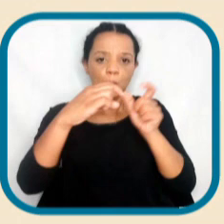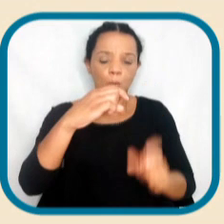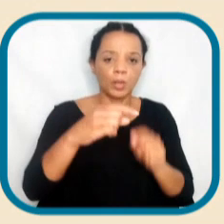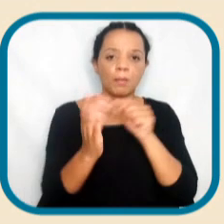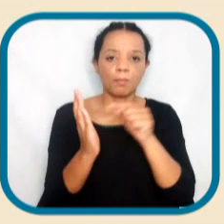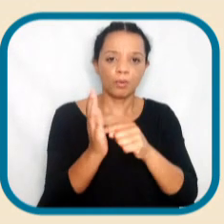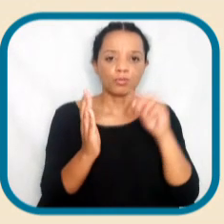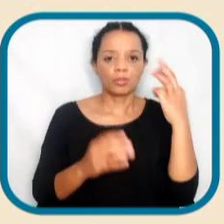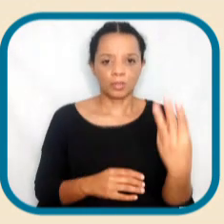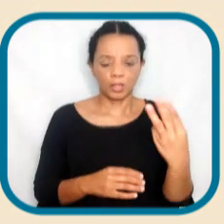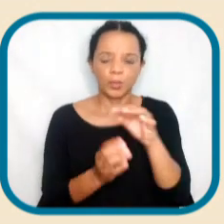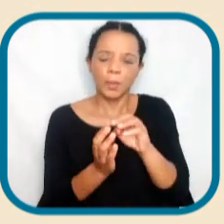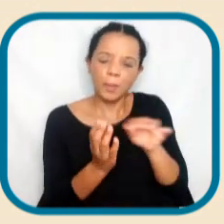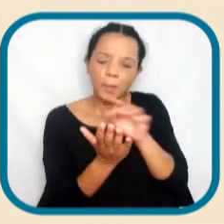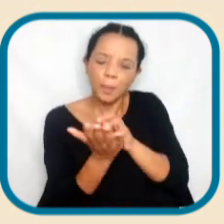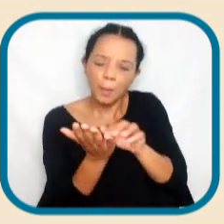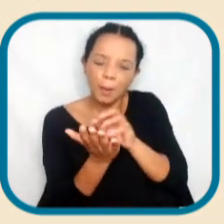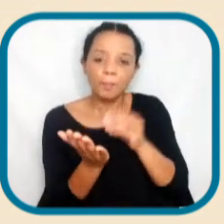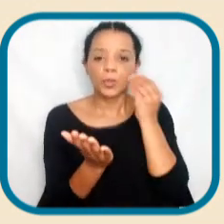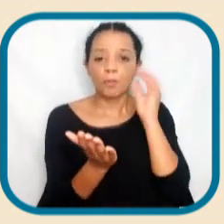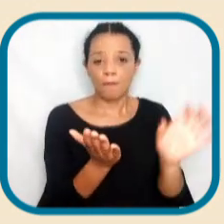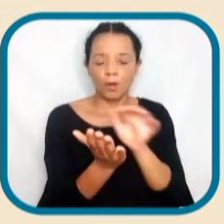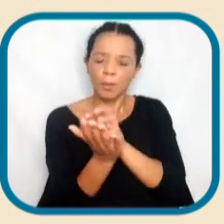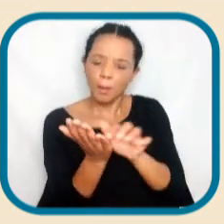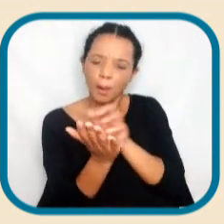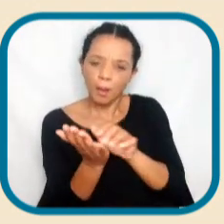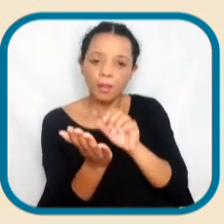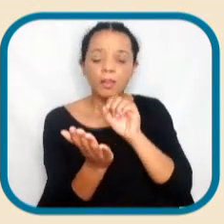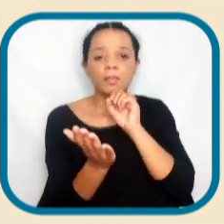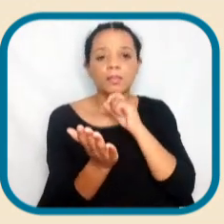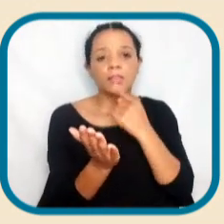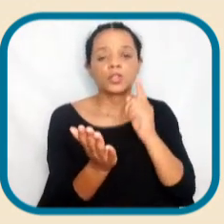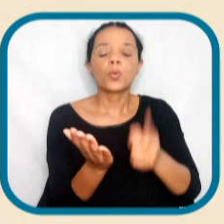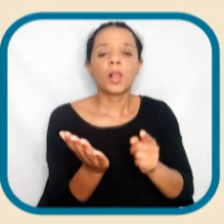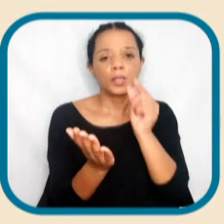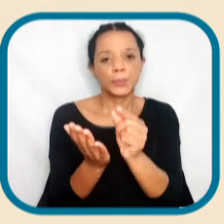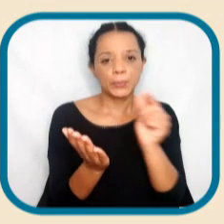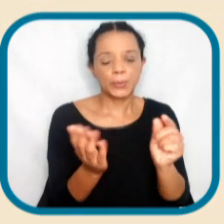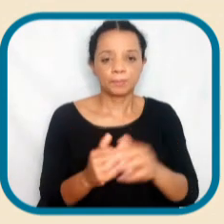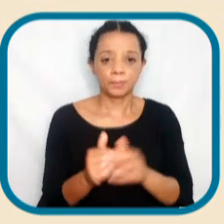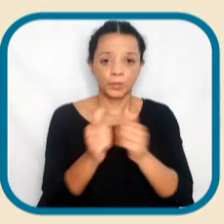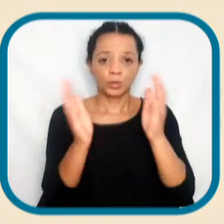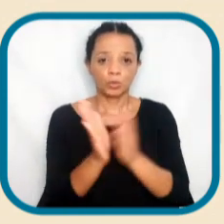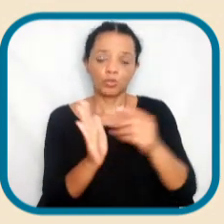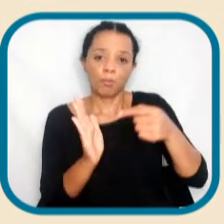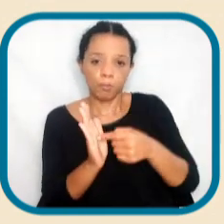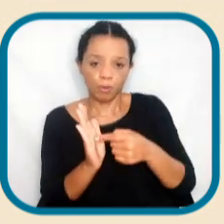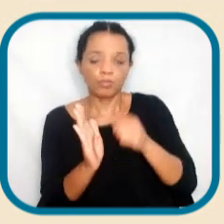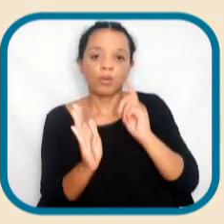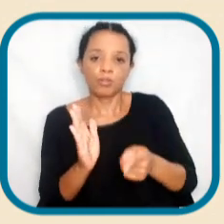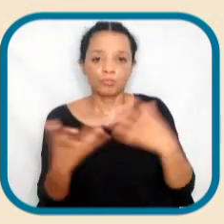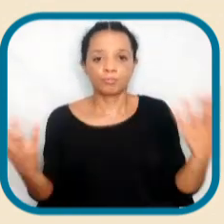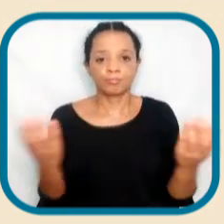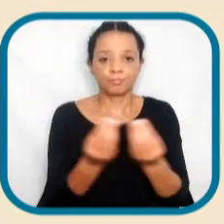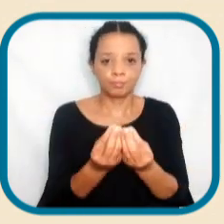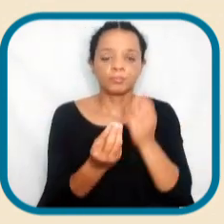colunas com 3 pontos em relevo. A configuração dos pontos na célula define os caracteres. E todos os pontos